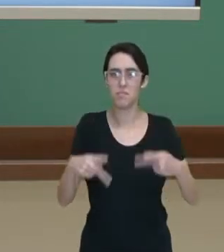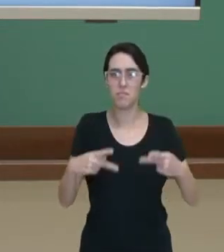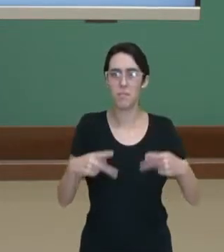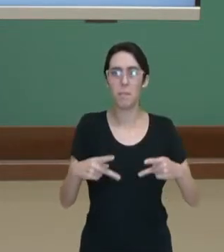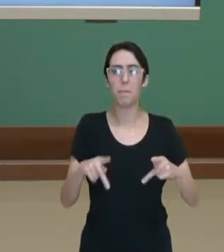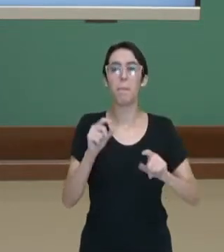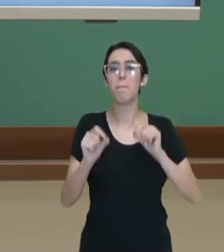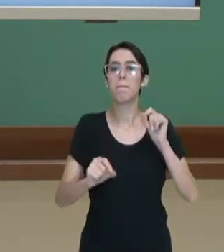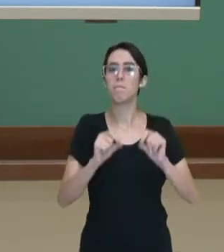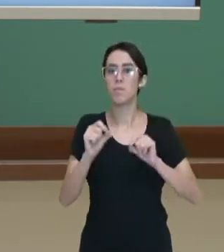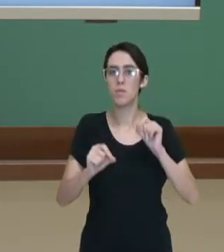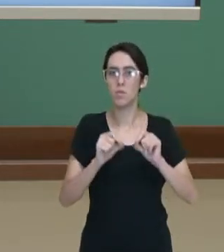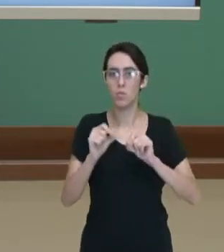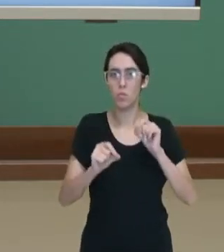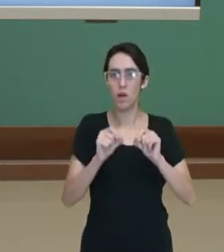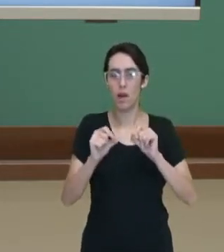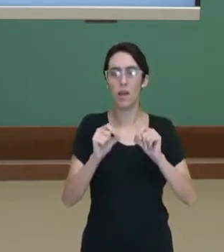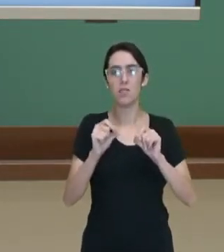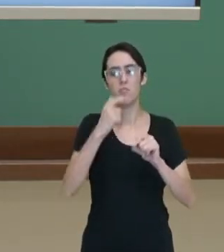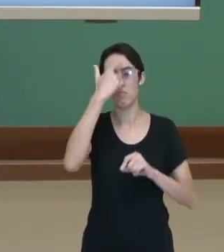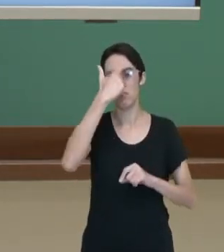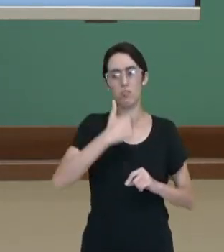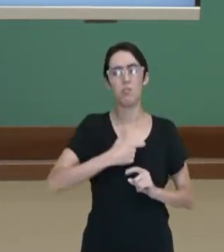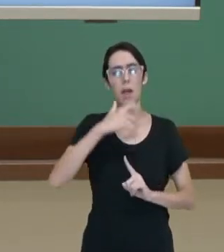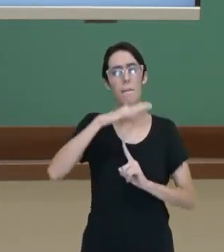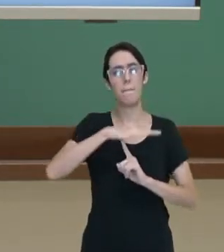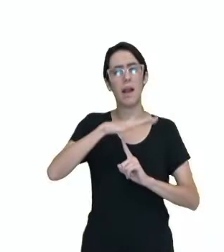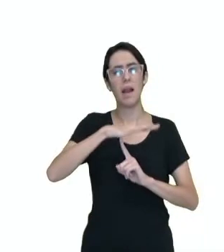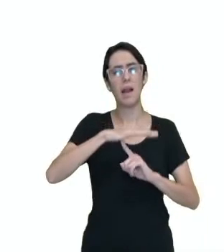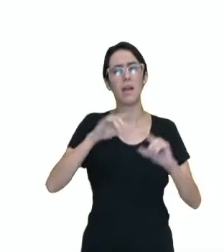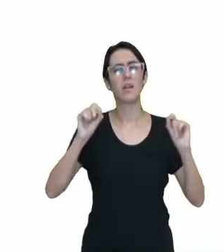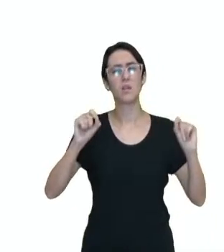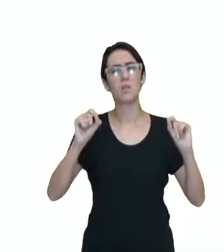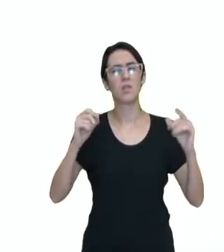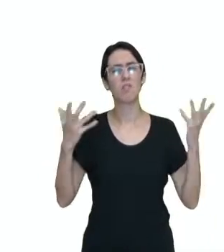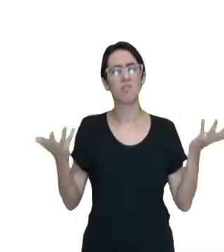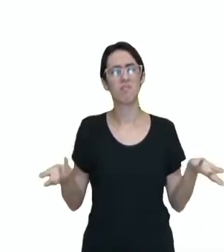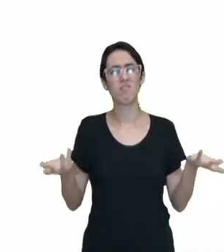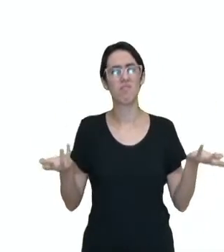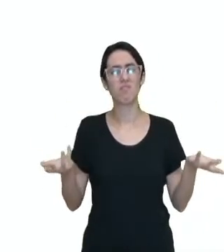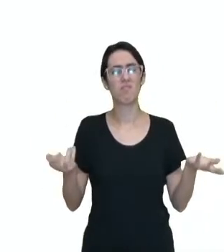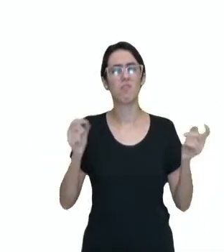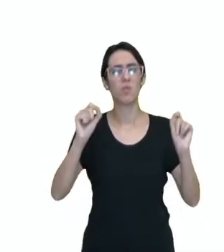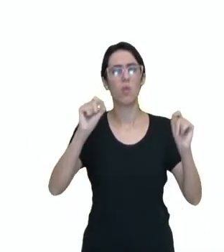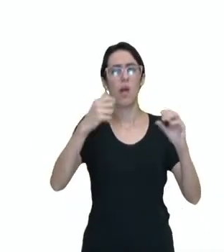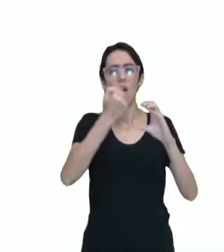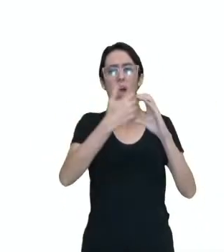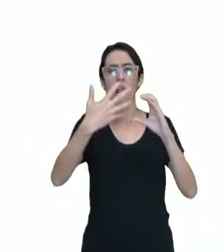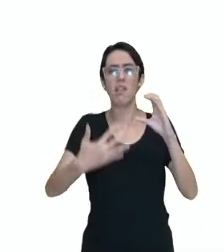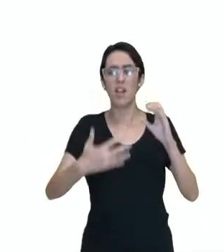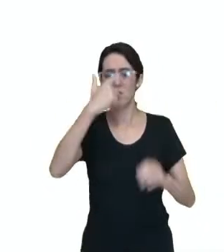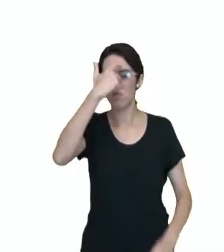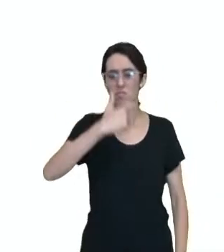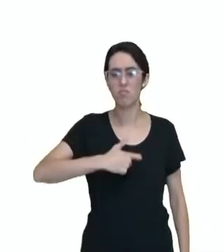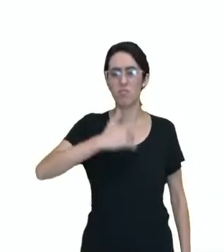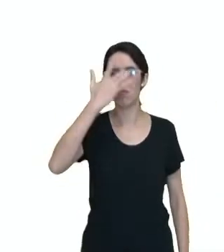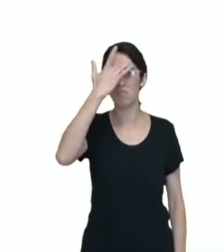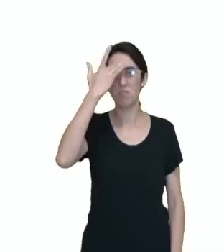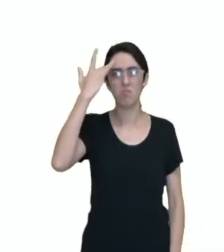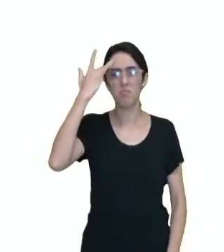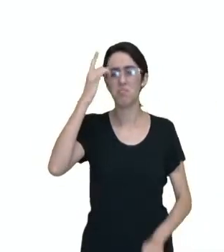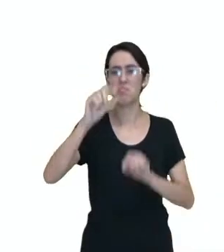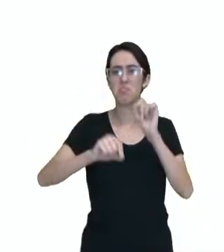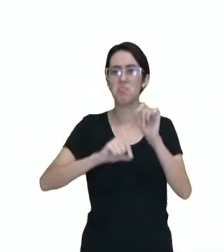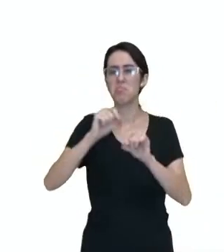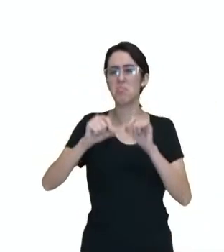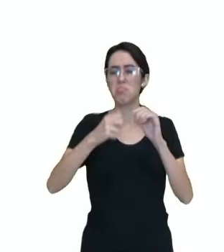pergunta é: o que é ser paranaense? Quais são aí as características que nos